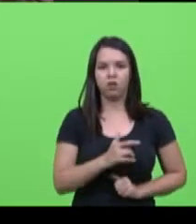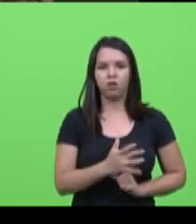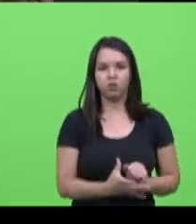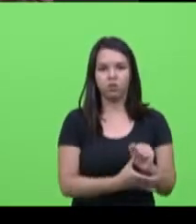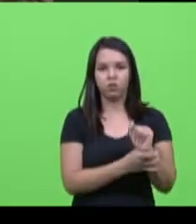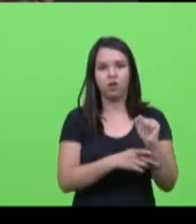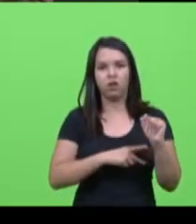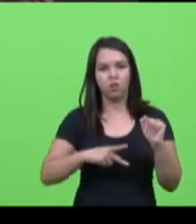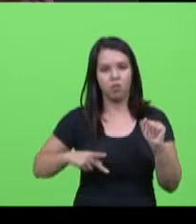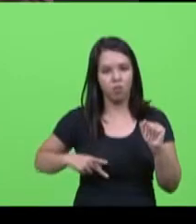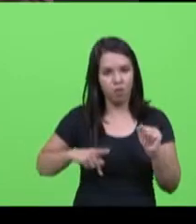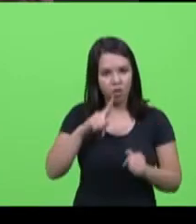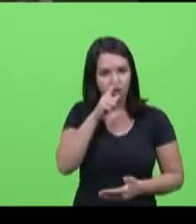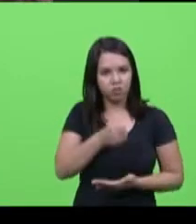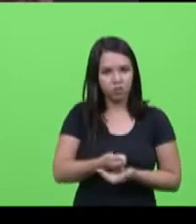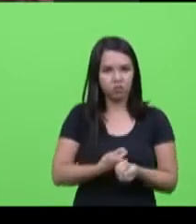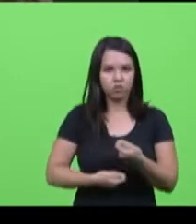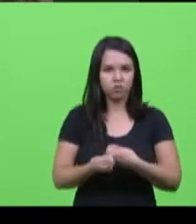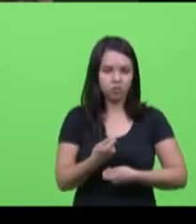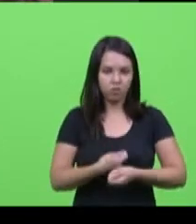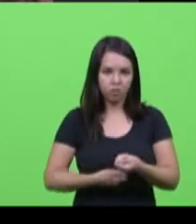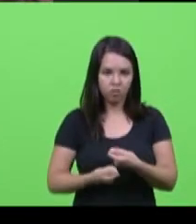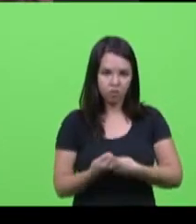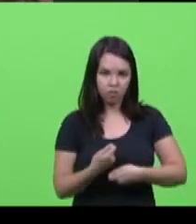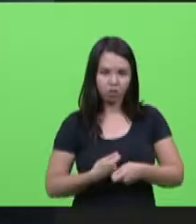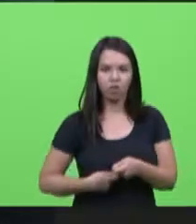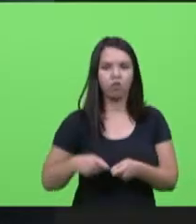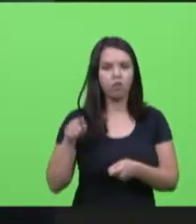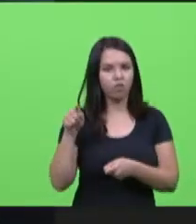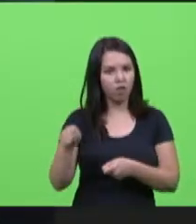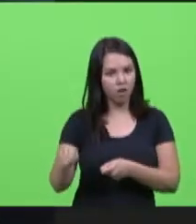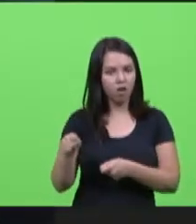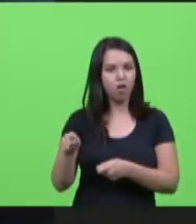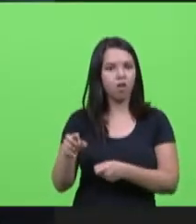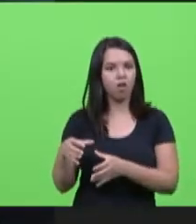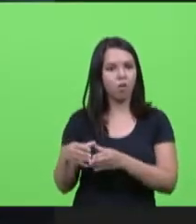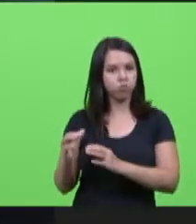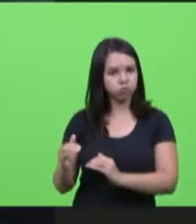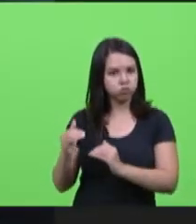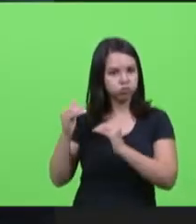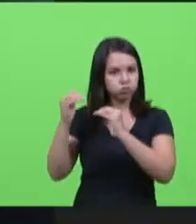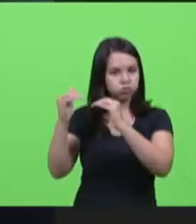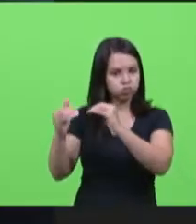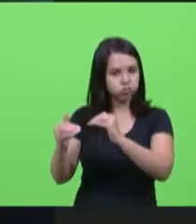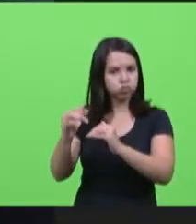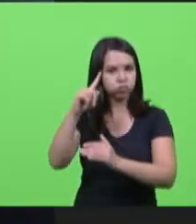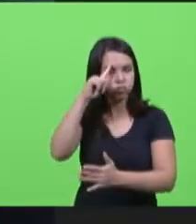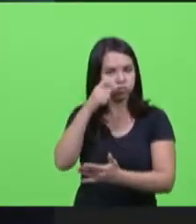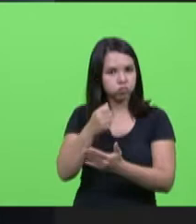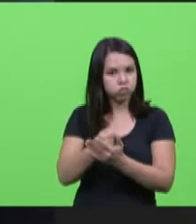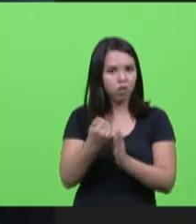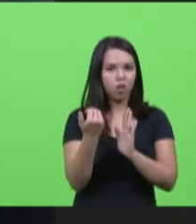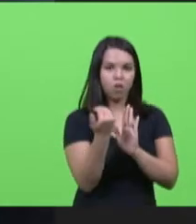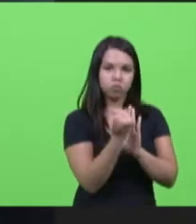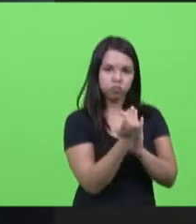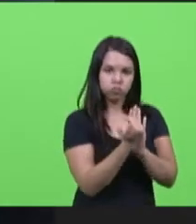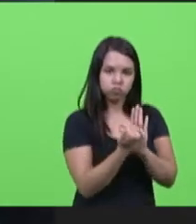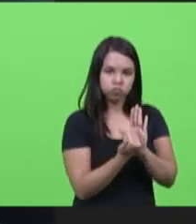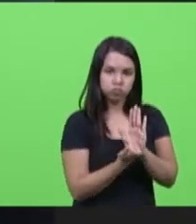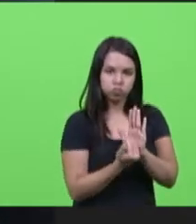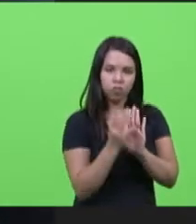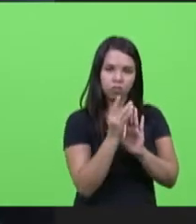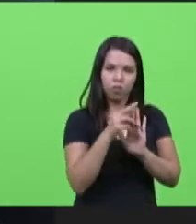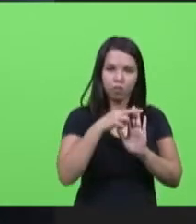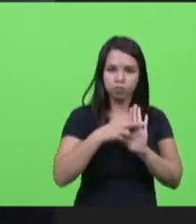decisão administrativa fundamentada da autoridade competente, deverá expressamente indicar a extensão, os motivos, critérios científicos e técnicos embasadores